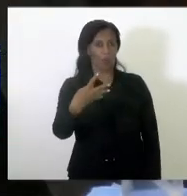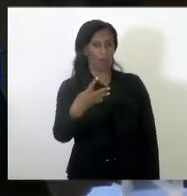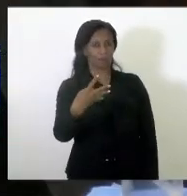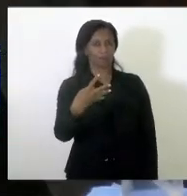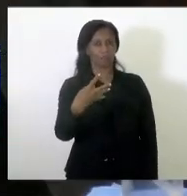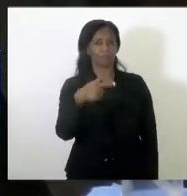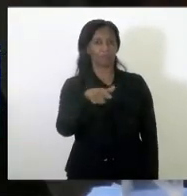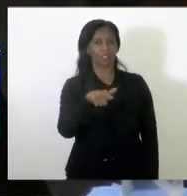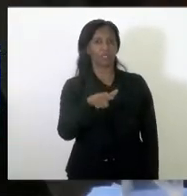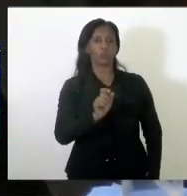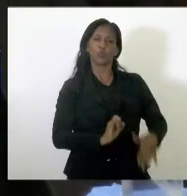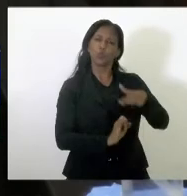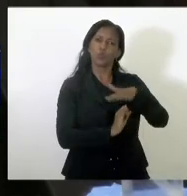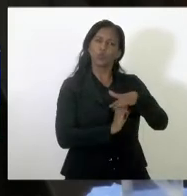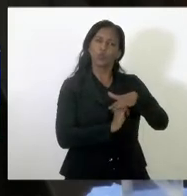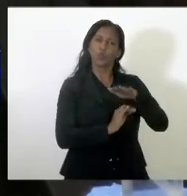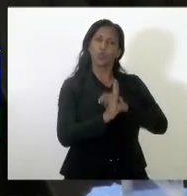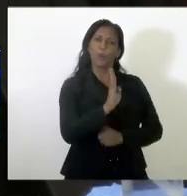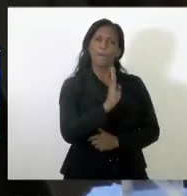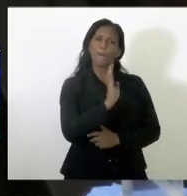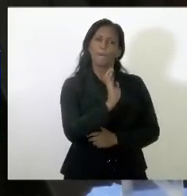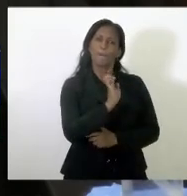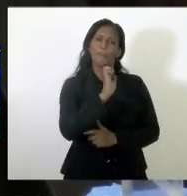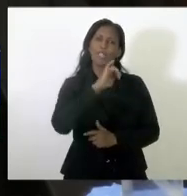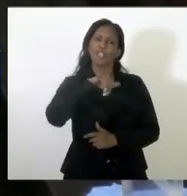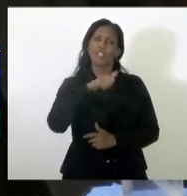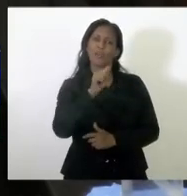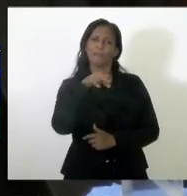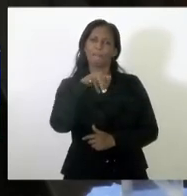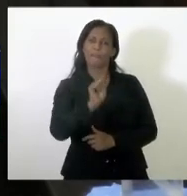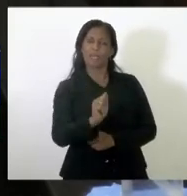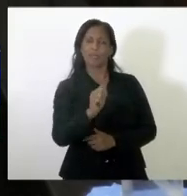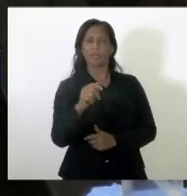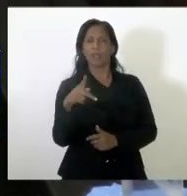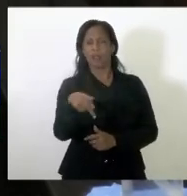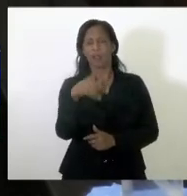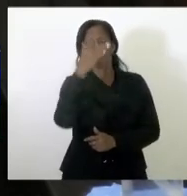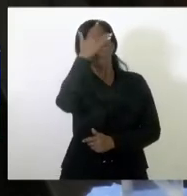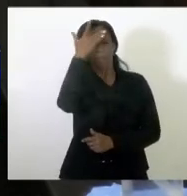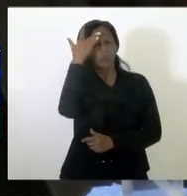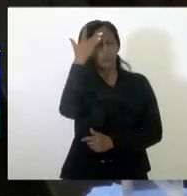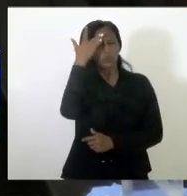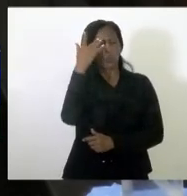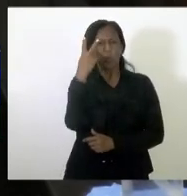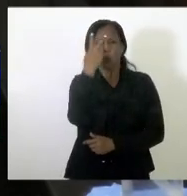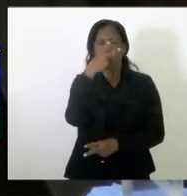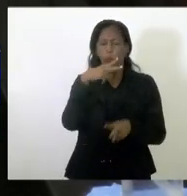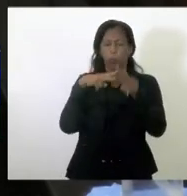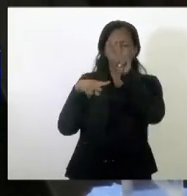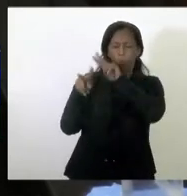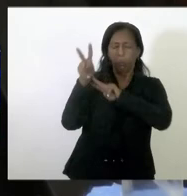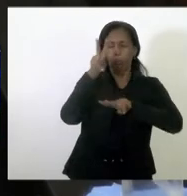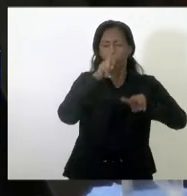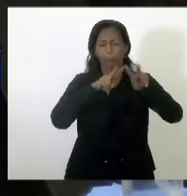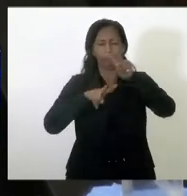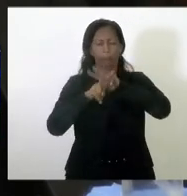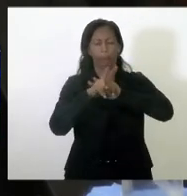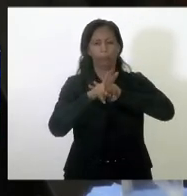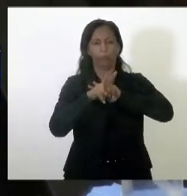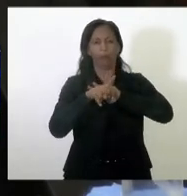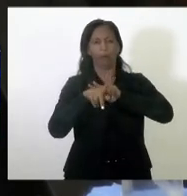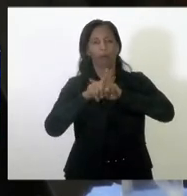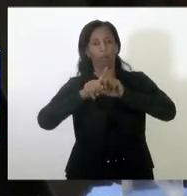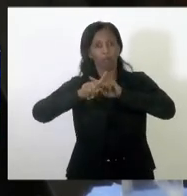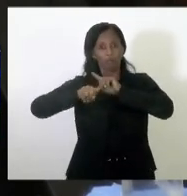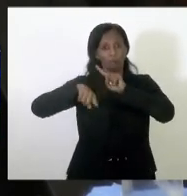e o Instituto Benjamin Constant, que foi, portanto, pioneiro na educação de pessoas com deficiência visual, pessoas cegas, depois